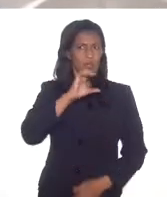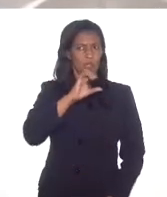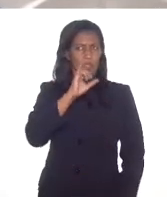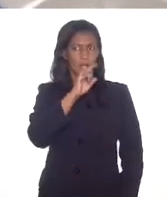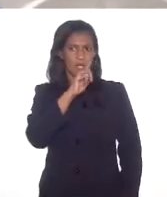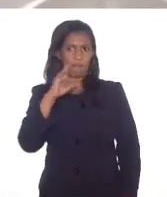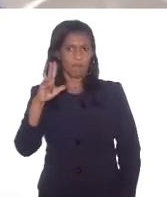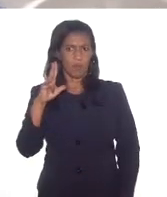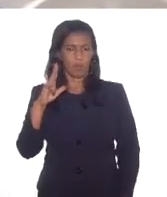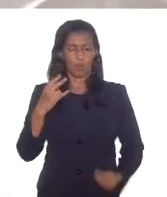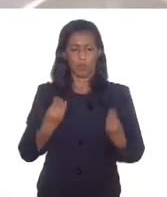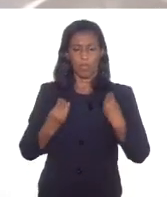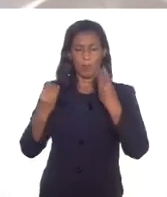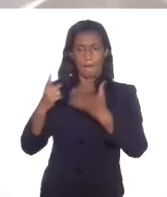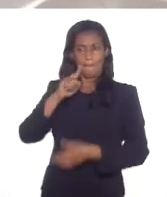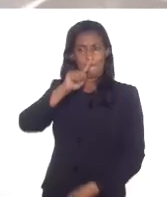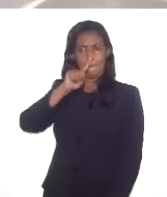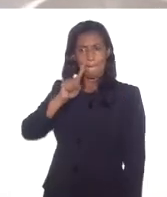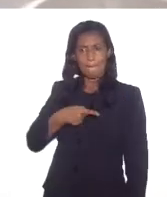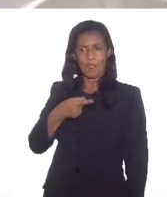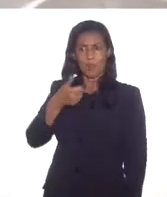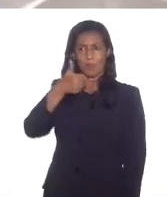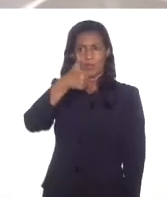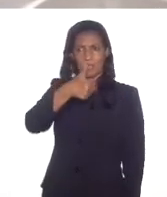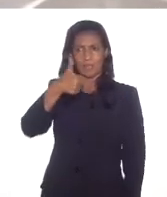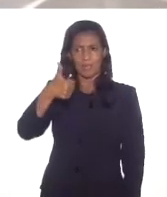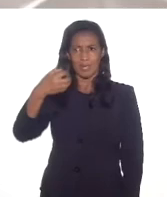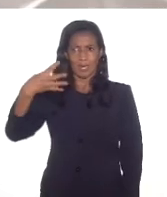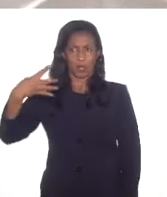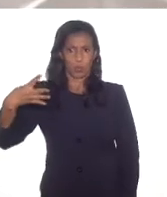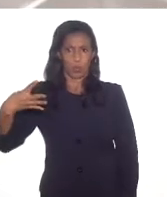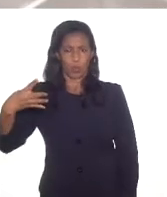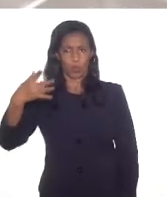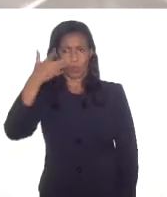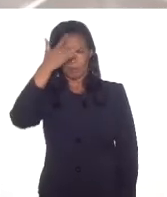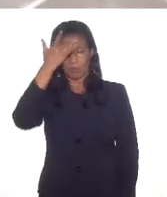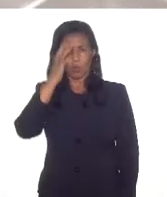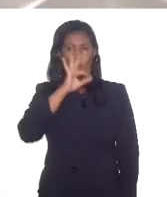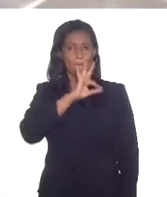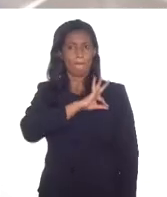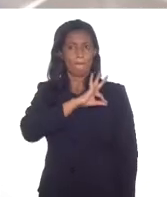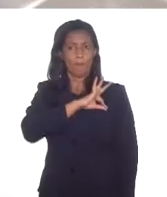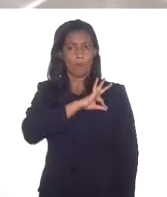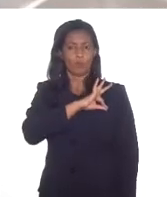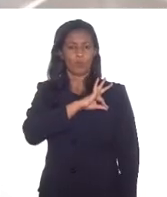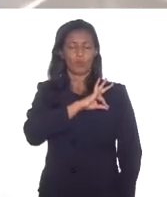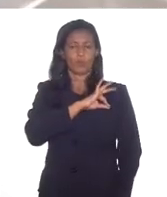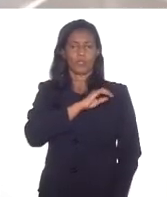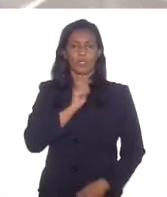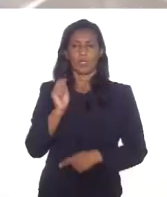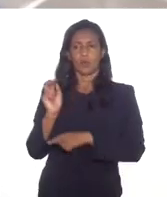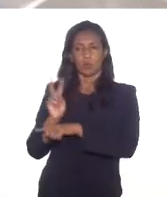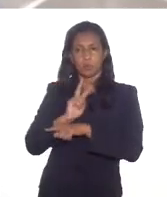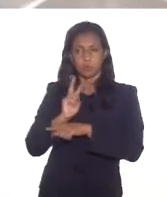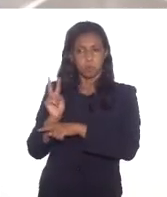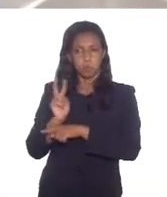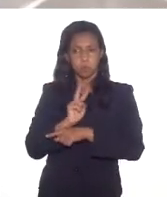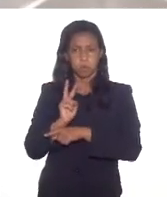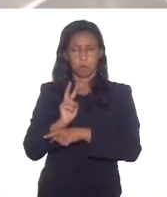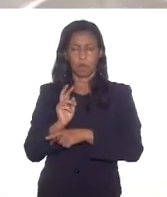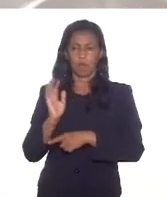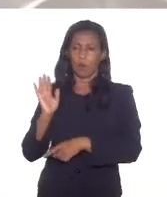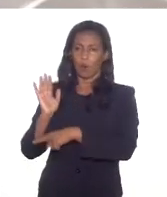nomeou 1.114 inspetores de polícia e 135 delegados. Eu fortaleci as associações